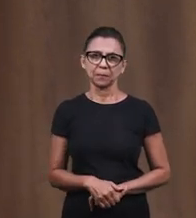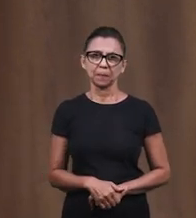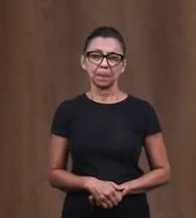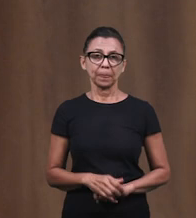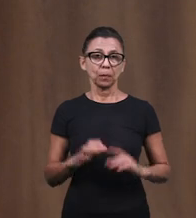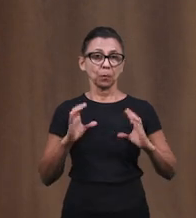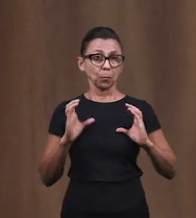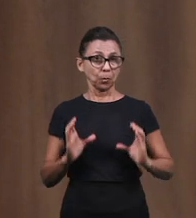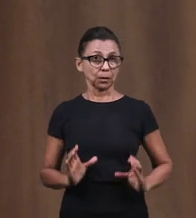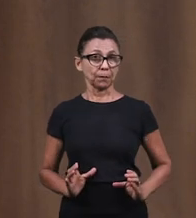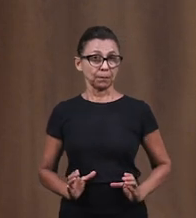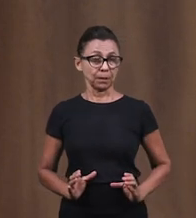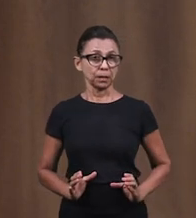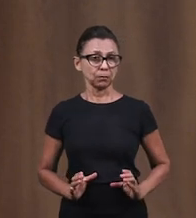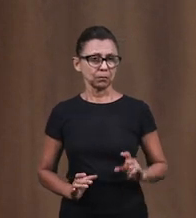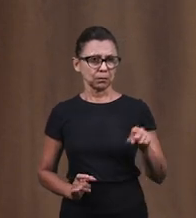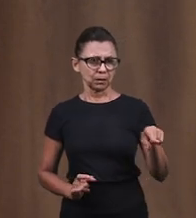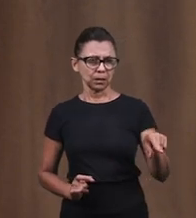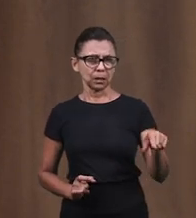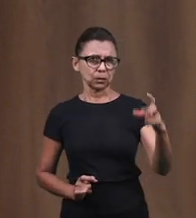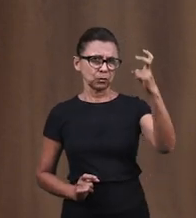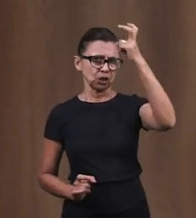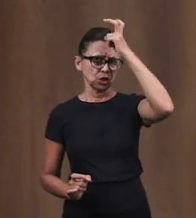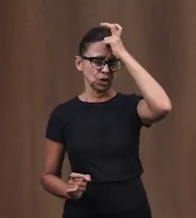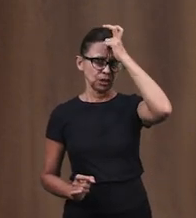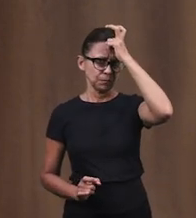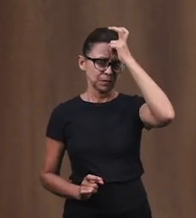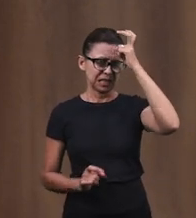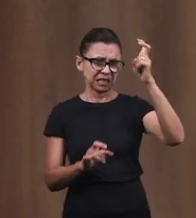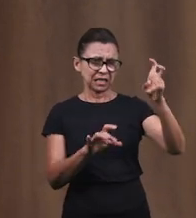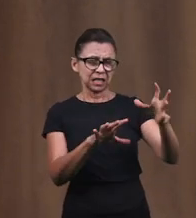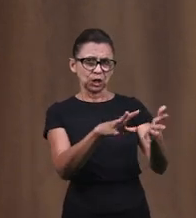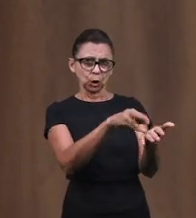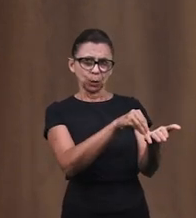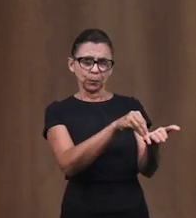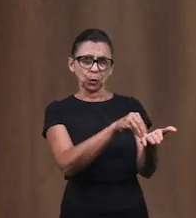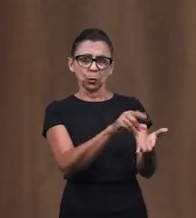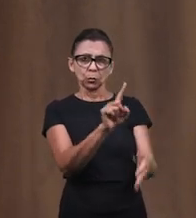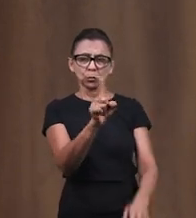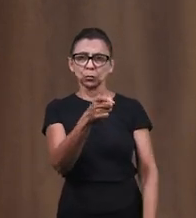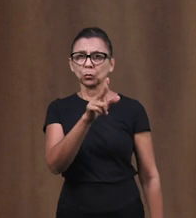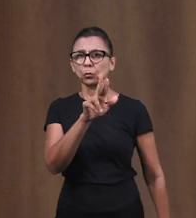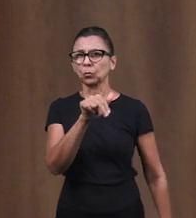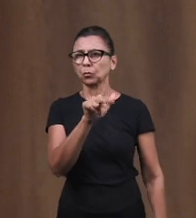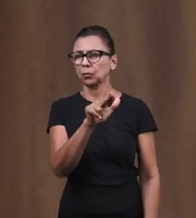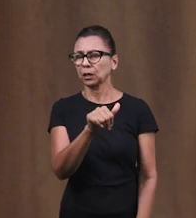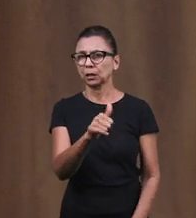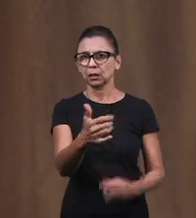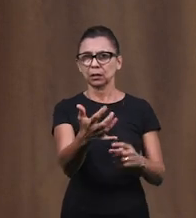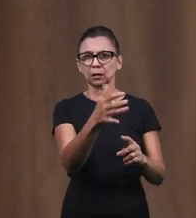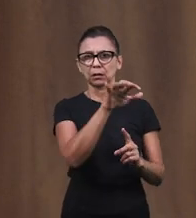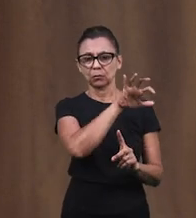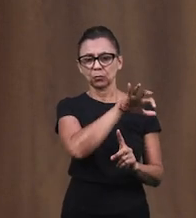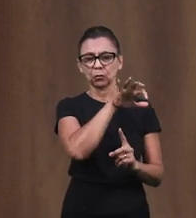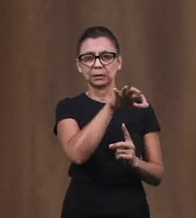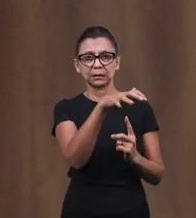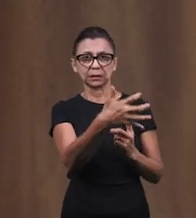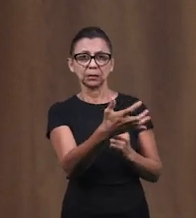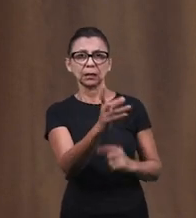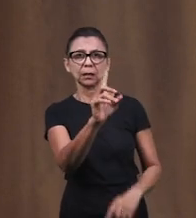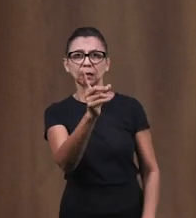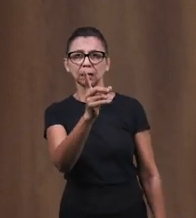o modo de viver dos egípcios, a cultura deles, nunca influenciaram José. Ao